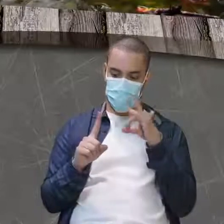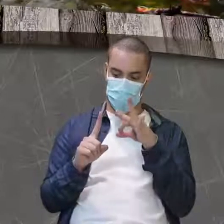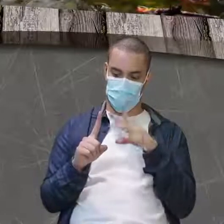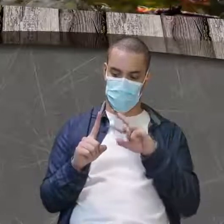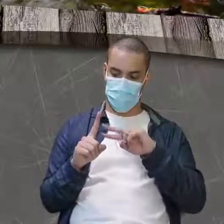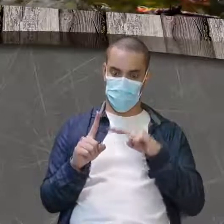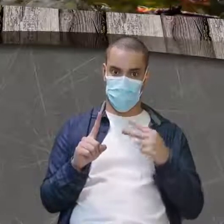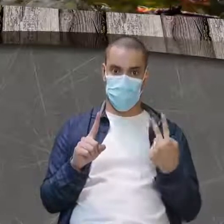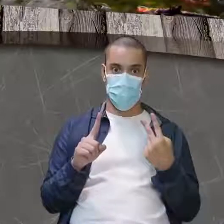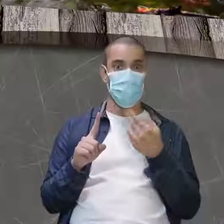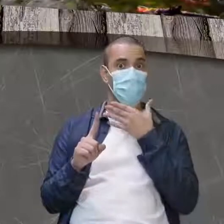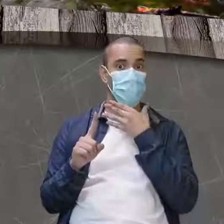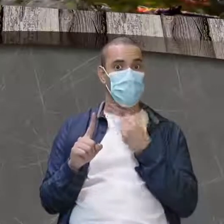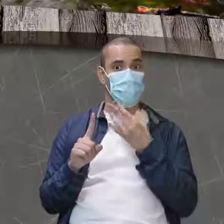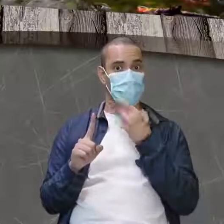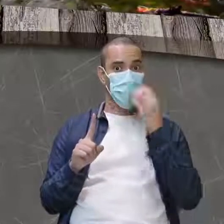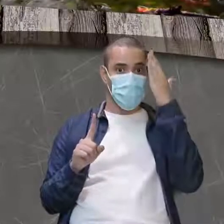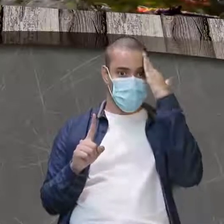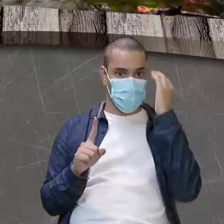desse macho.